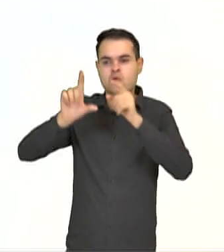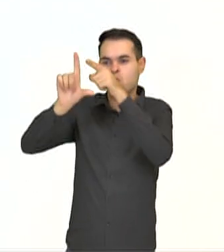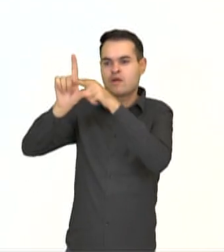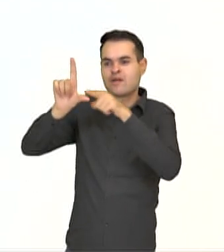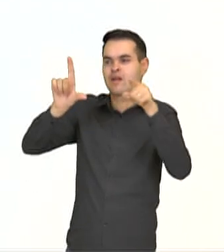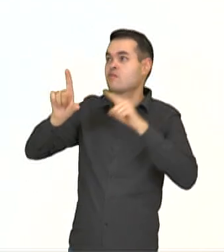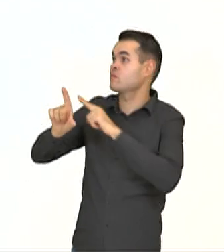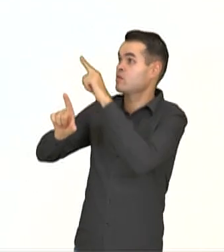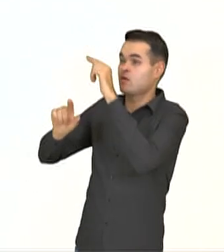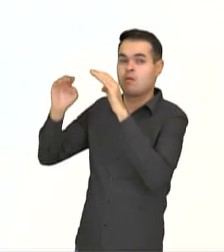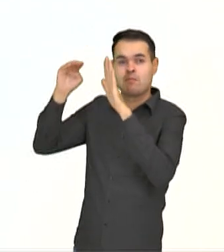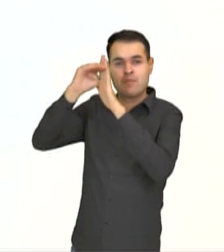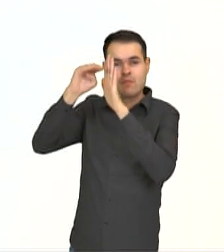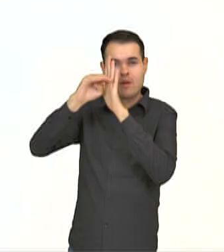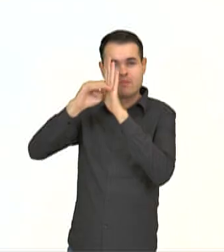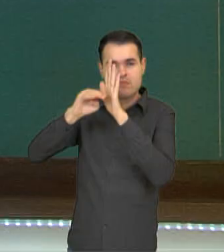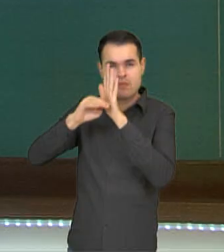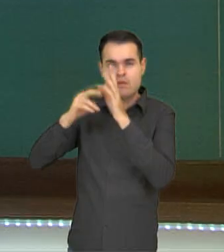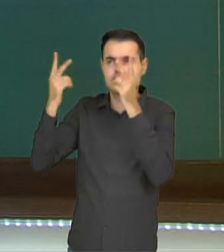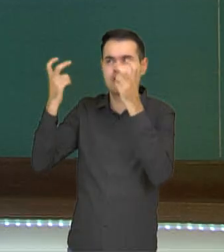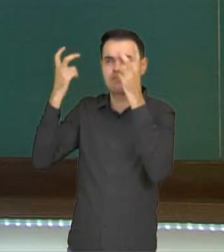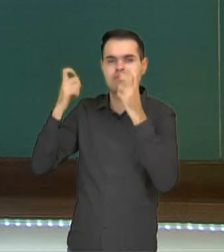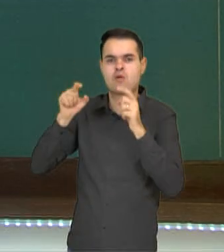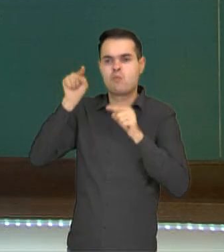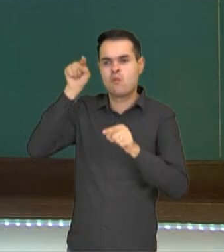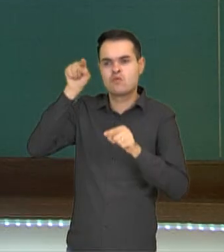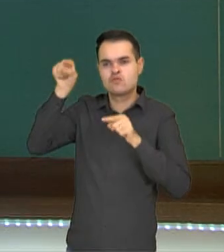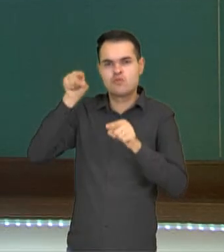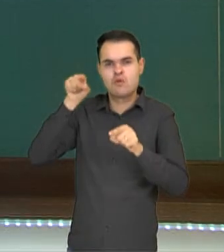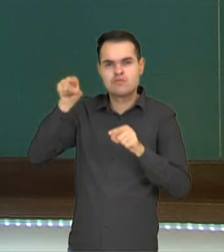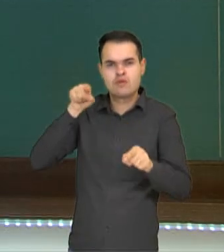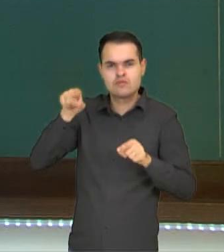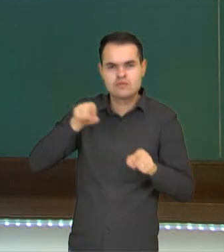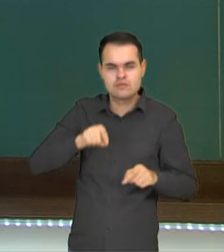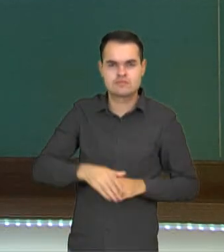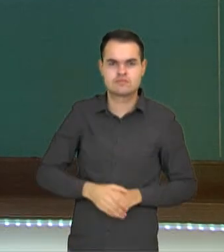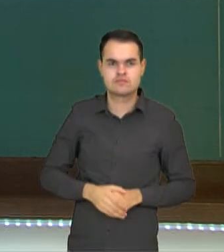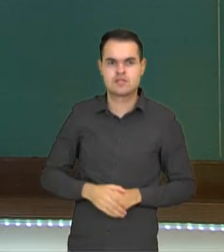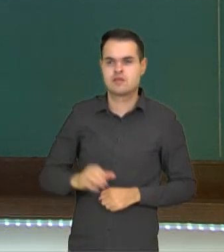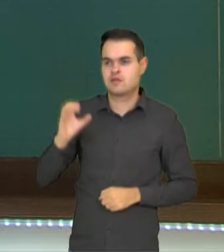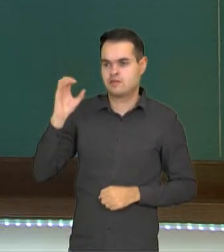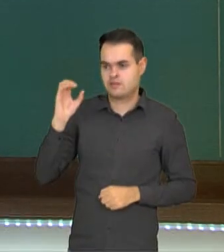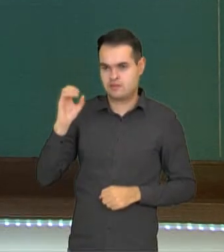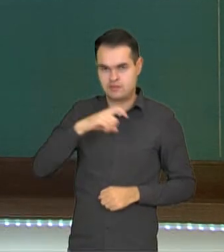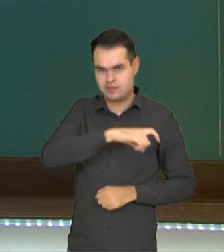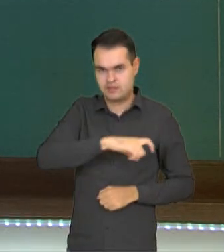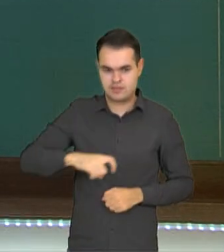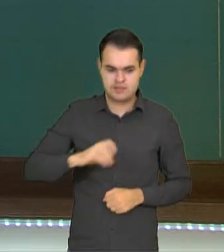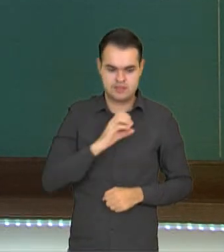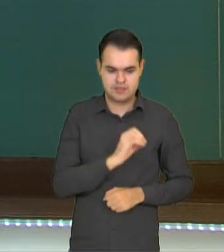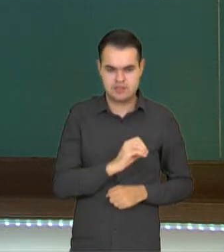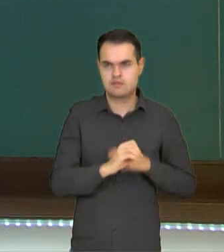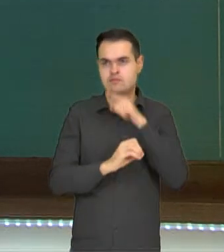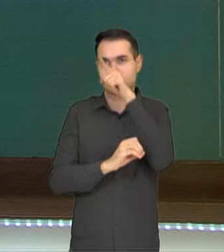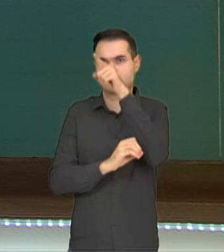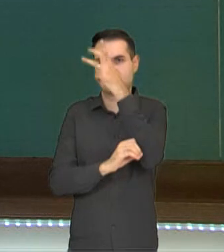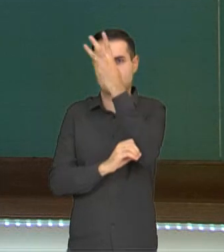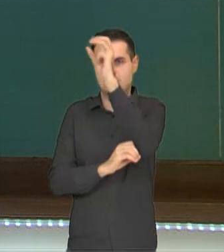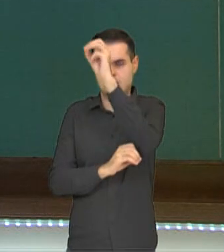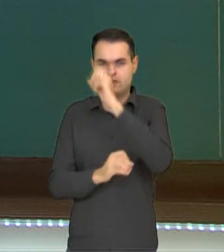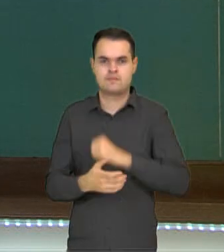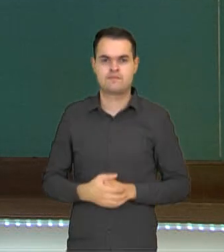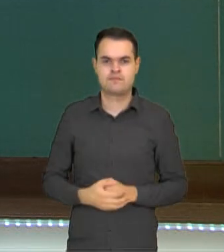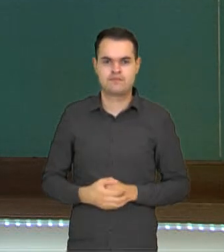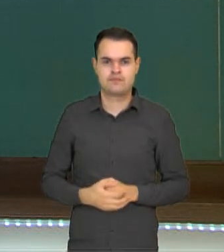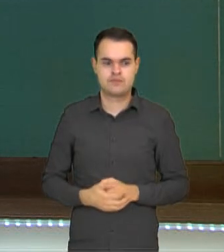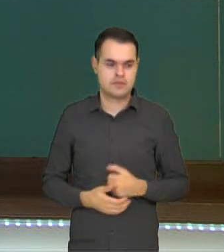só, então pegue alguns pontos, os pontos já estão aqui, gente. Olha só, 0, quando x é 0, o y lá é 30, quando x